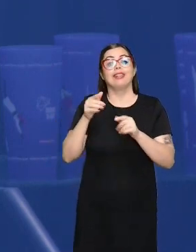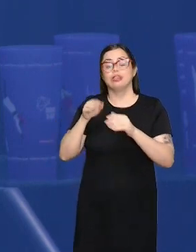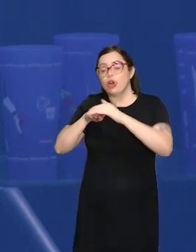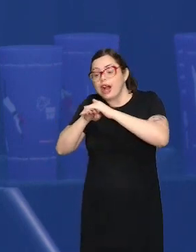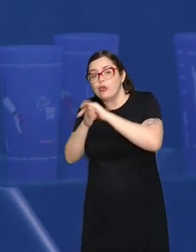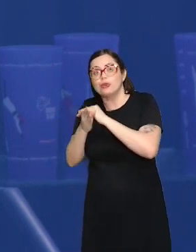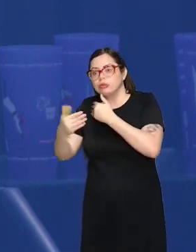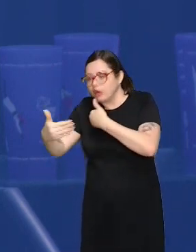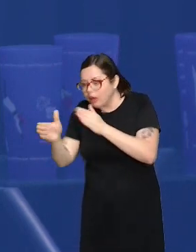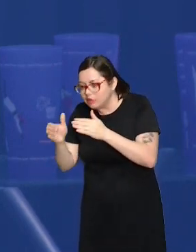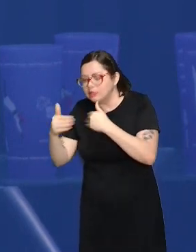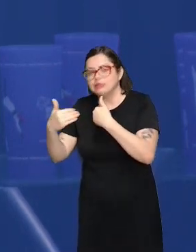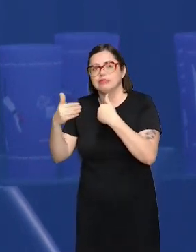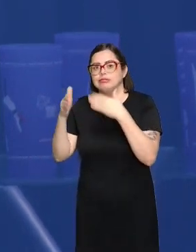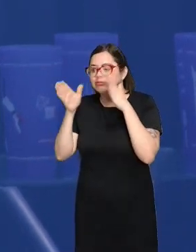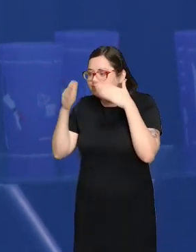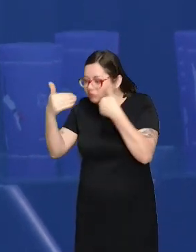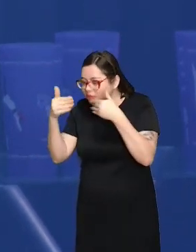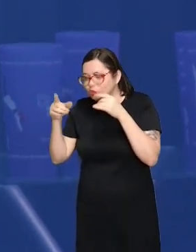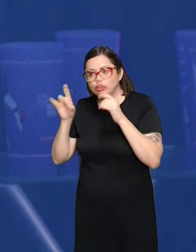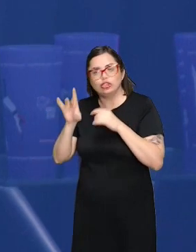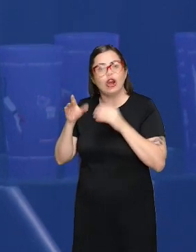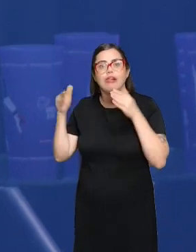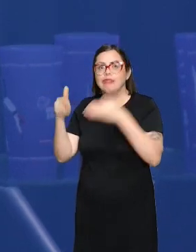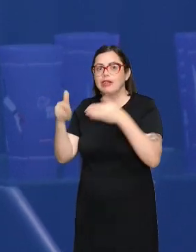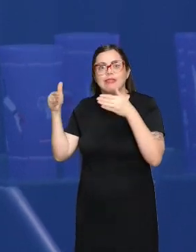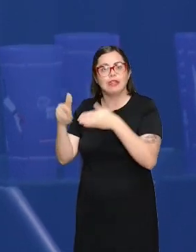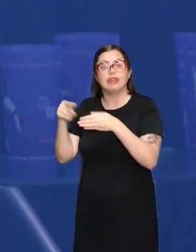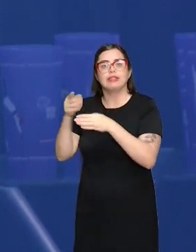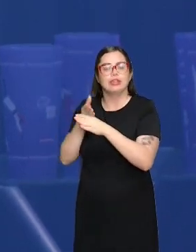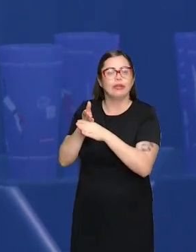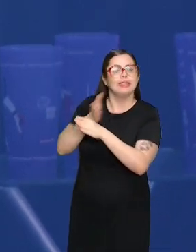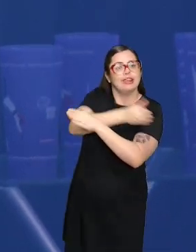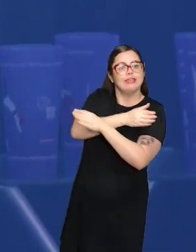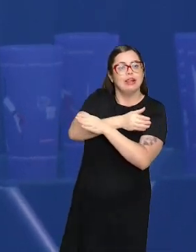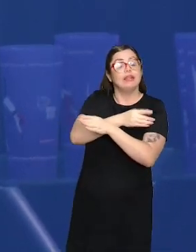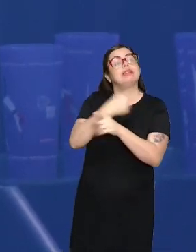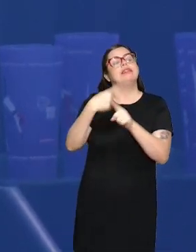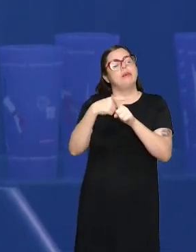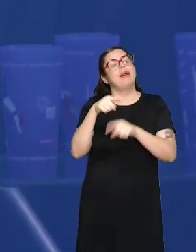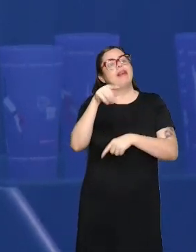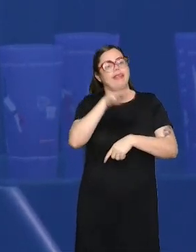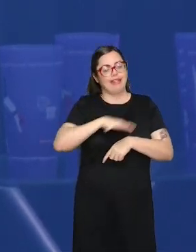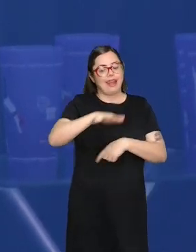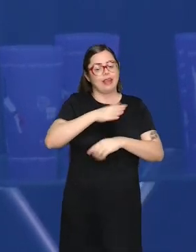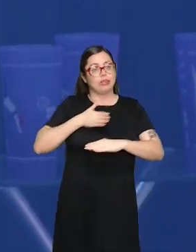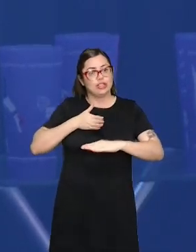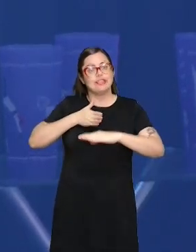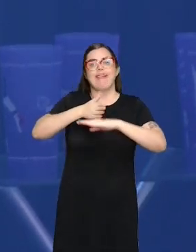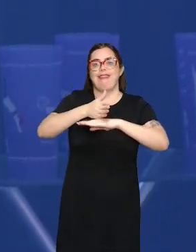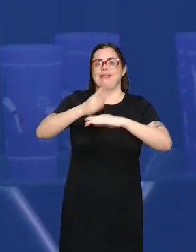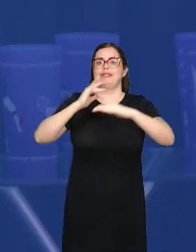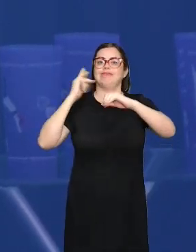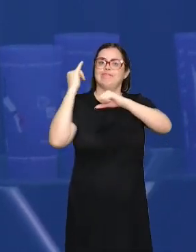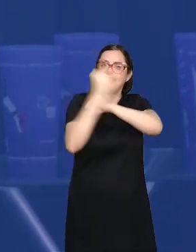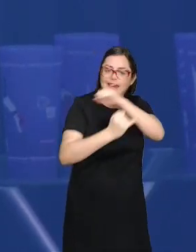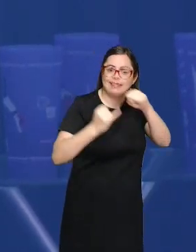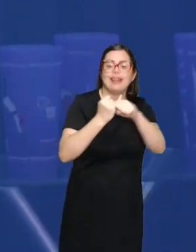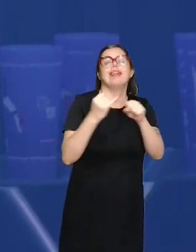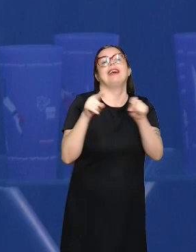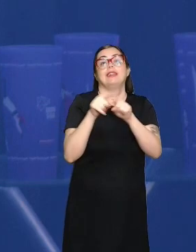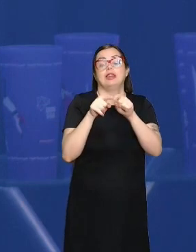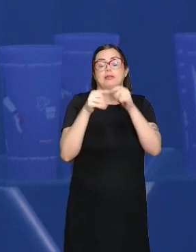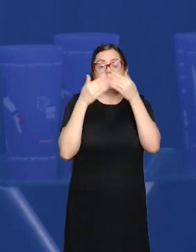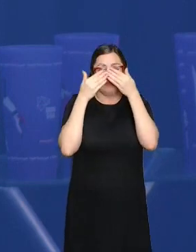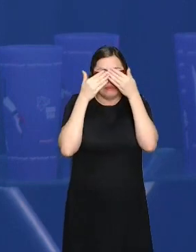hoje em algumas outras situações, a internet, esse meio ambiente digital, ele é um caminho sem volta. Nós precisamos agora aprender a lidar com esse caminho sem volta.